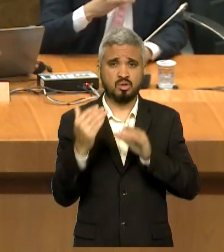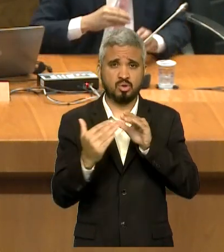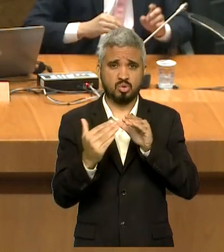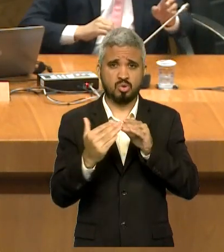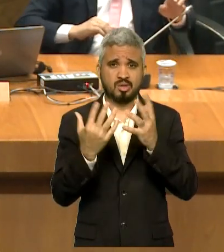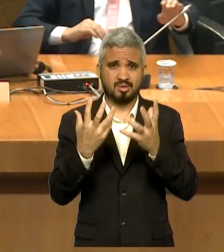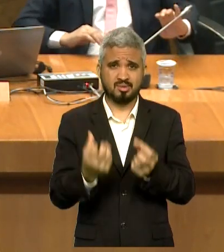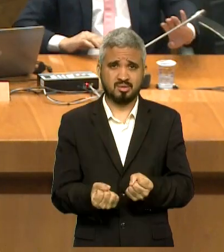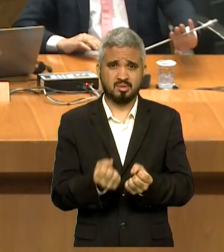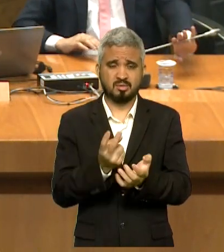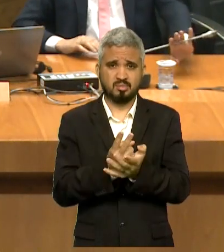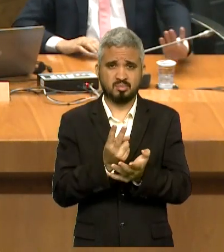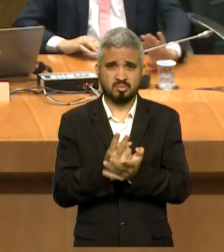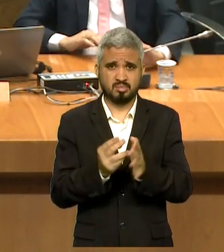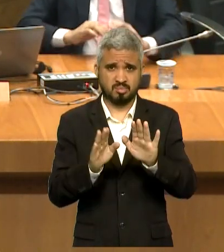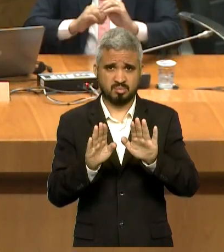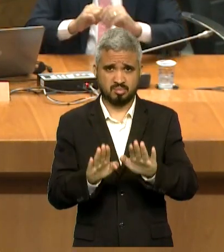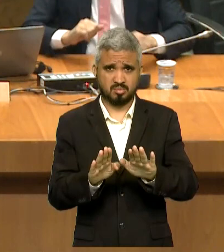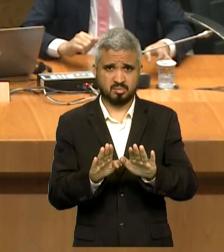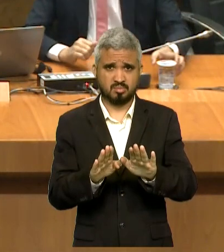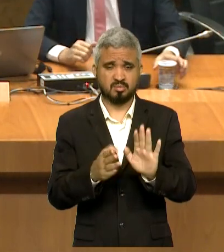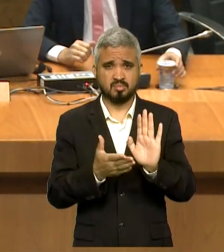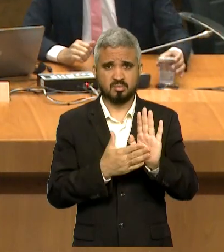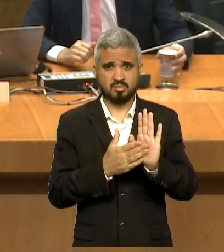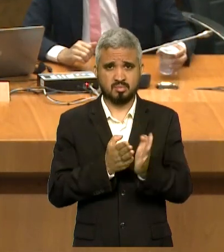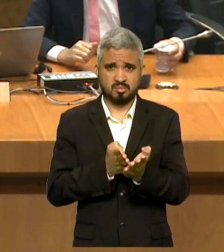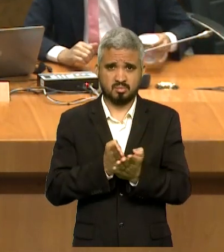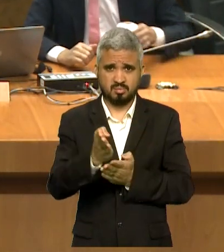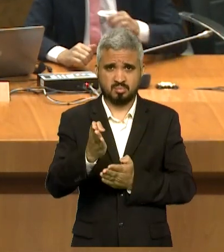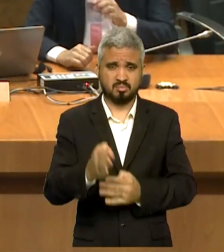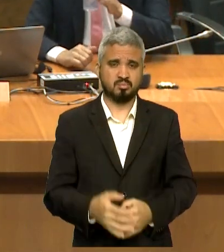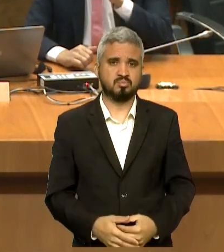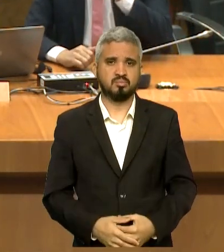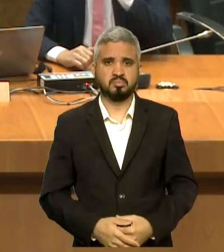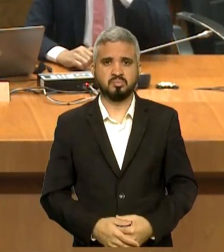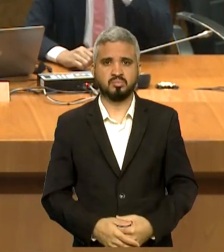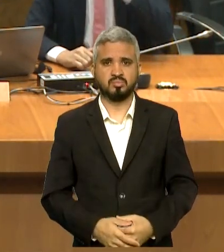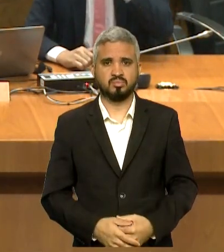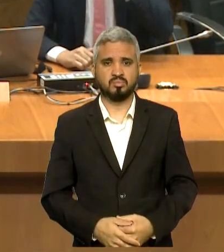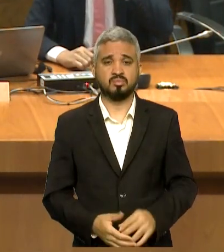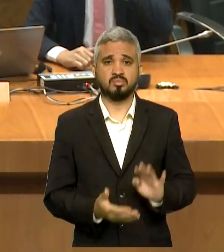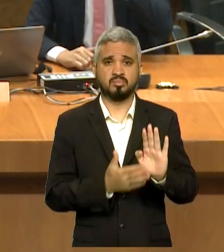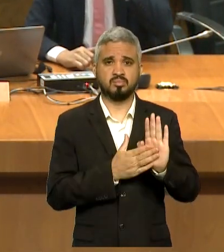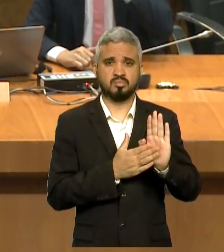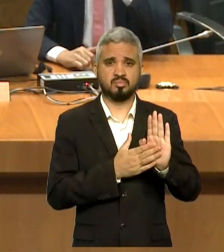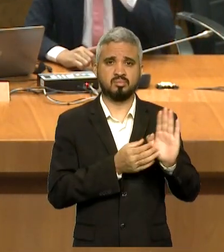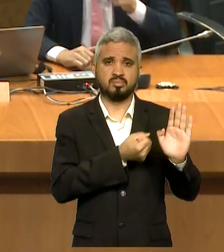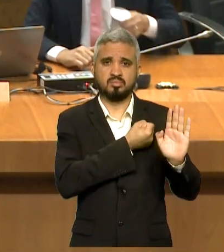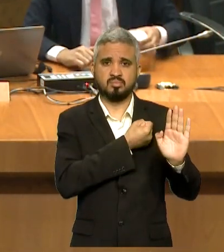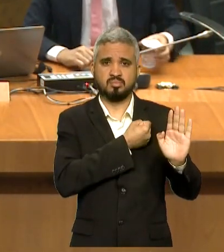como estão. Requerimento aprovado. Requerimento número